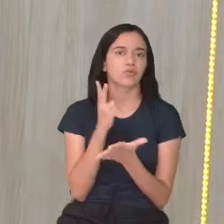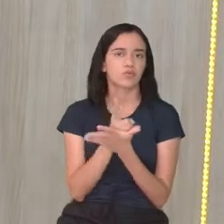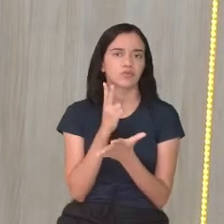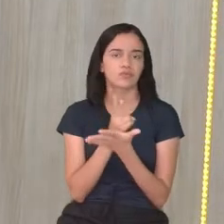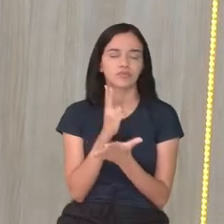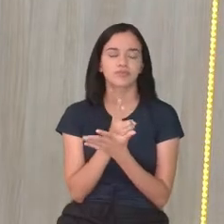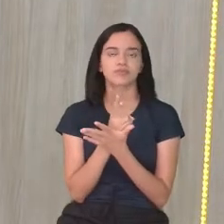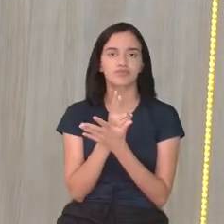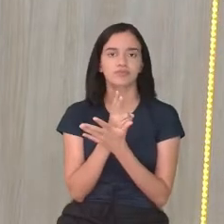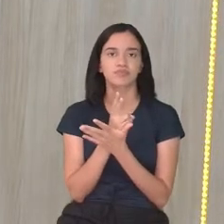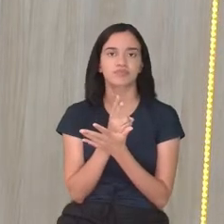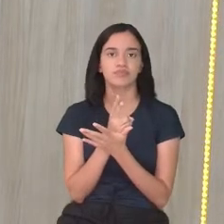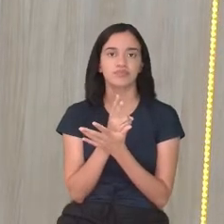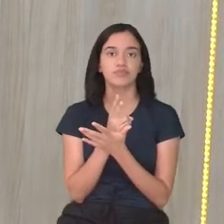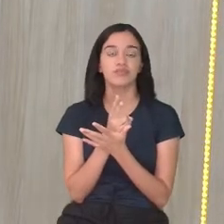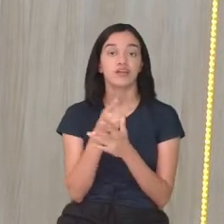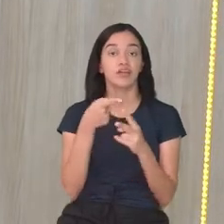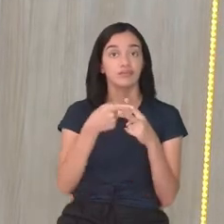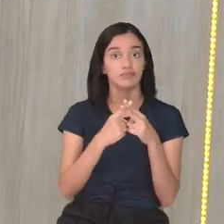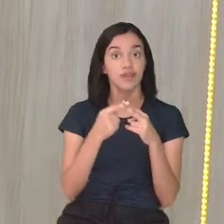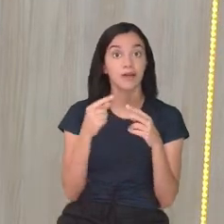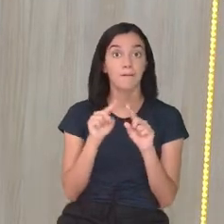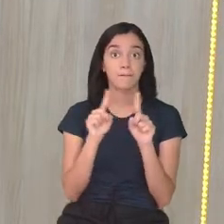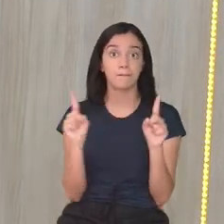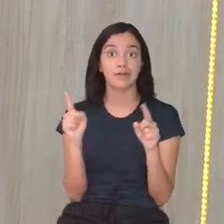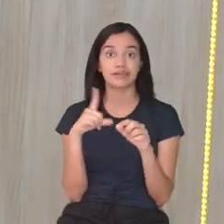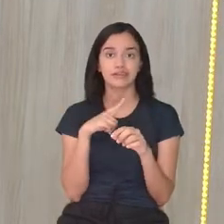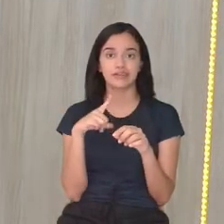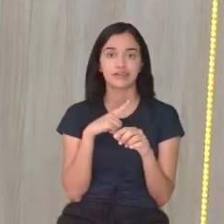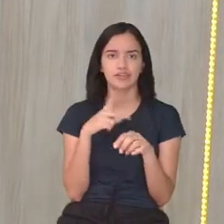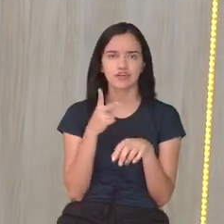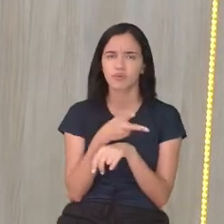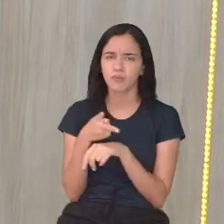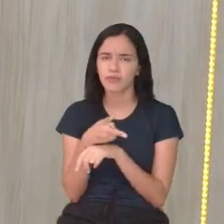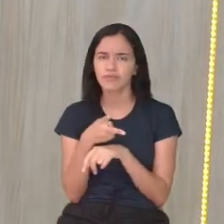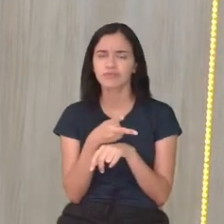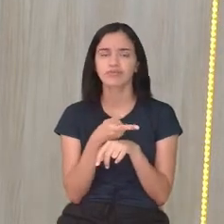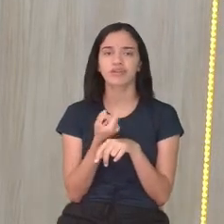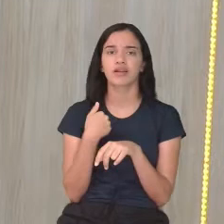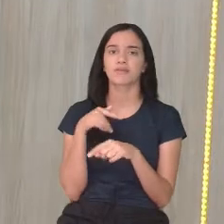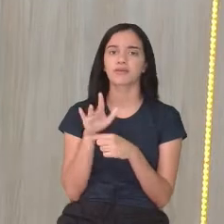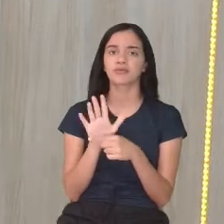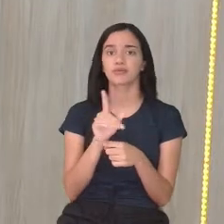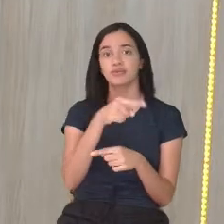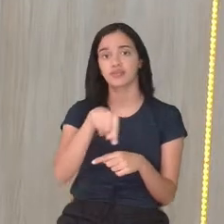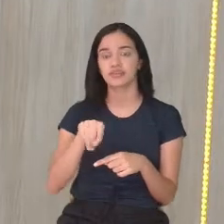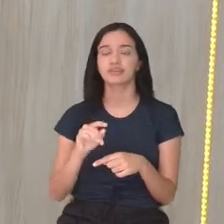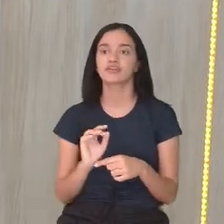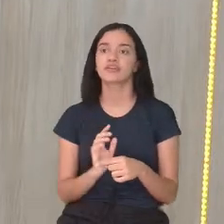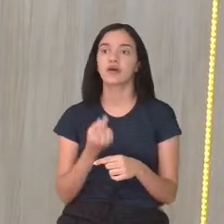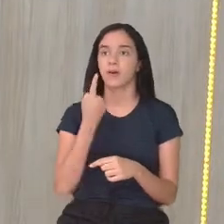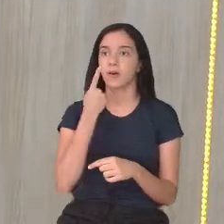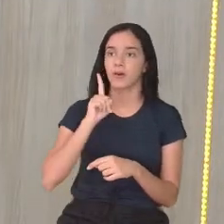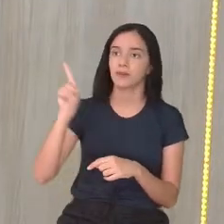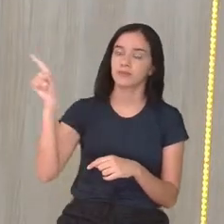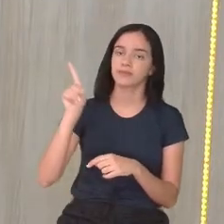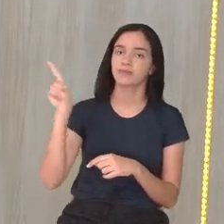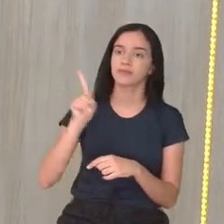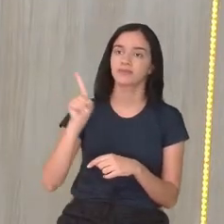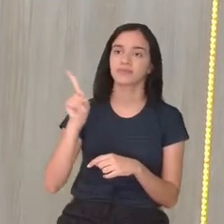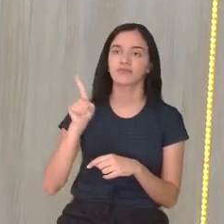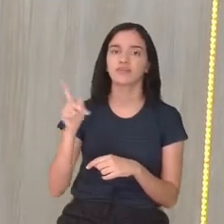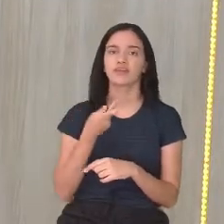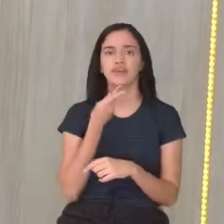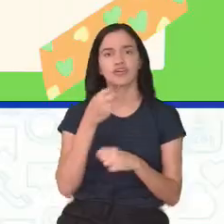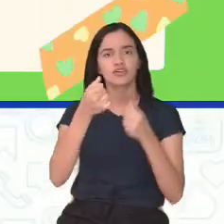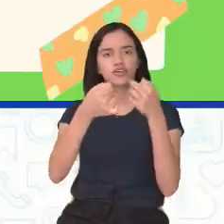lá esses aparelhos, mas tinha. Vou procurar saber, inclusive, para trazer para vocês. E aí, ó, a gente